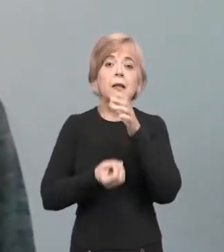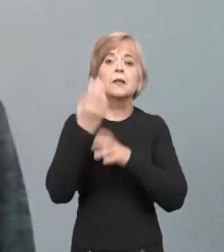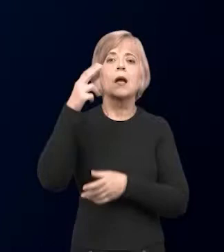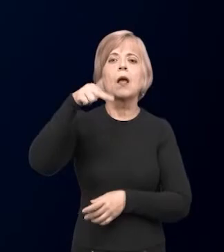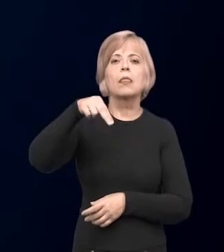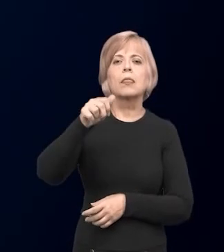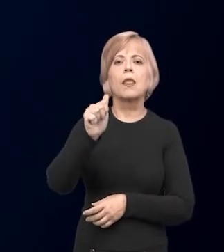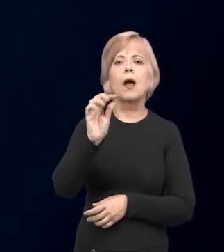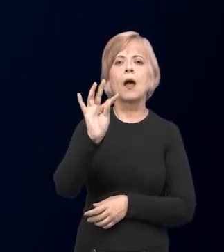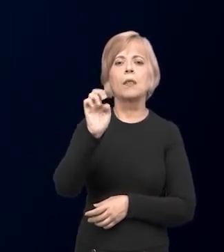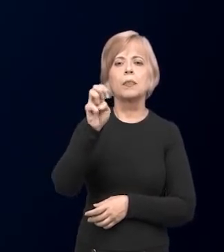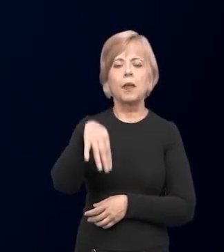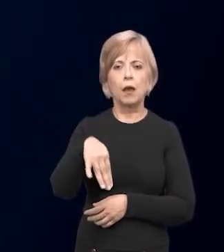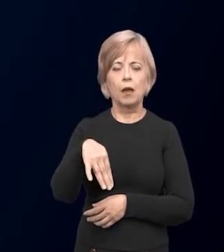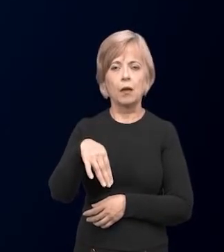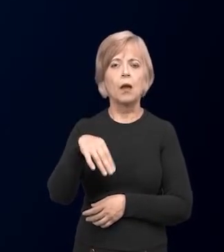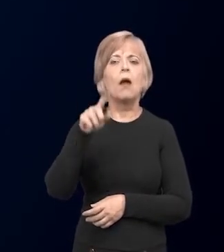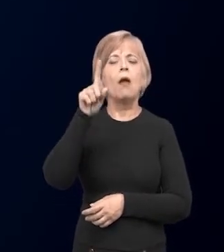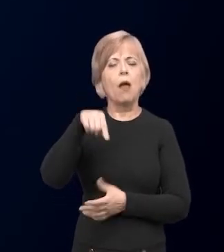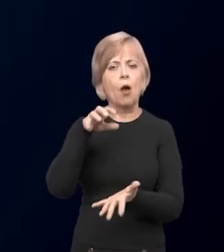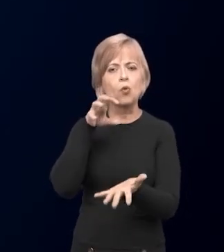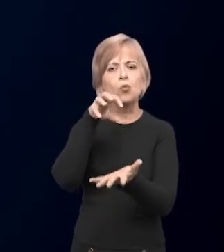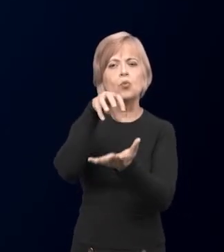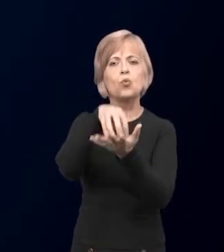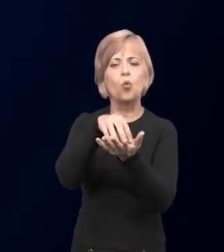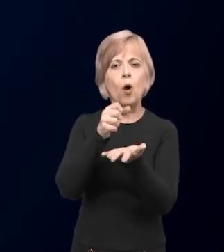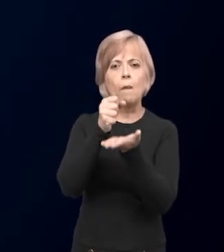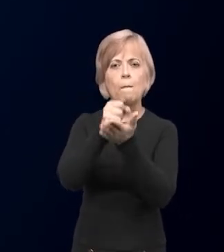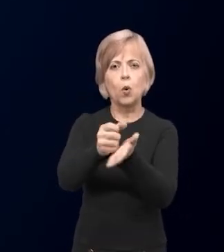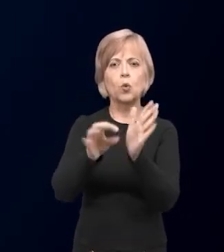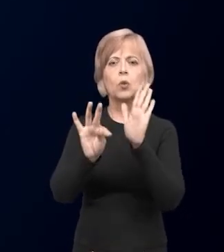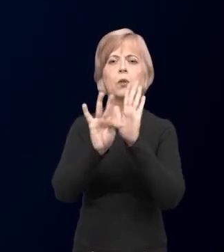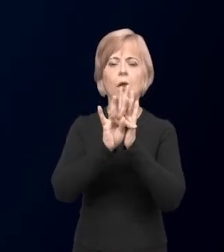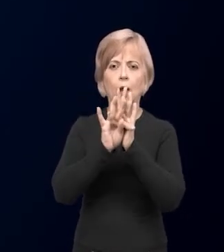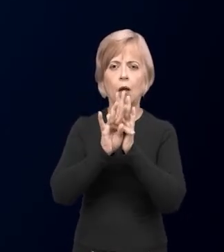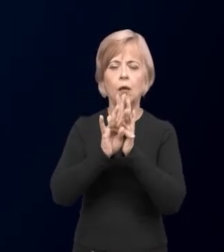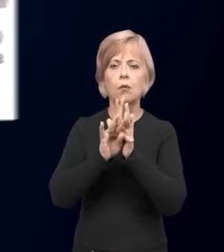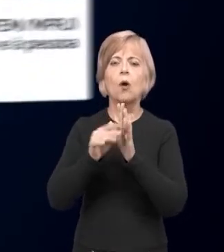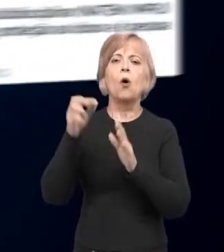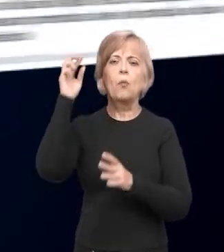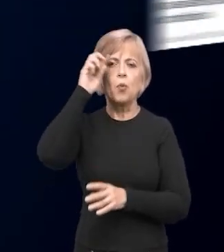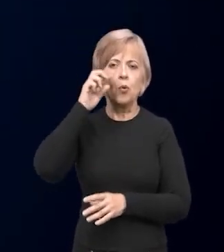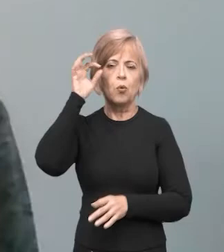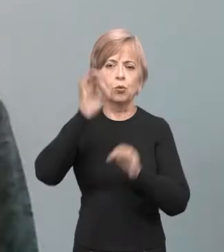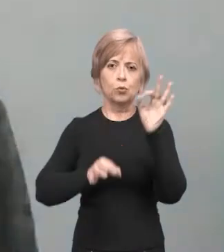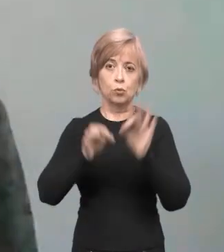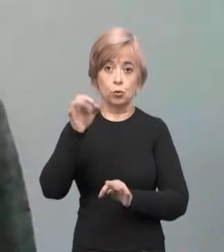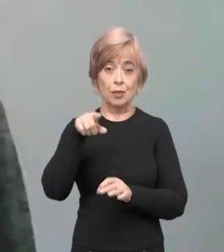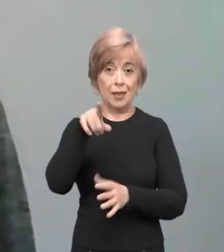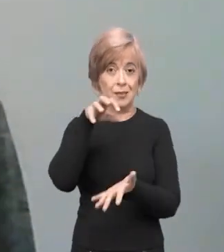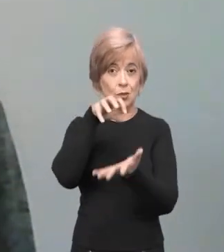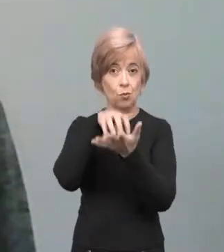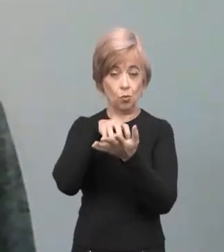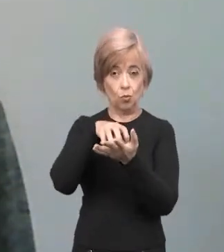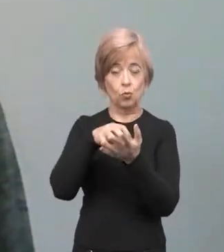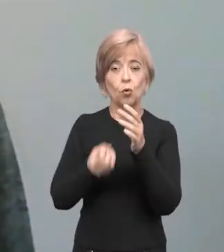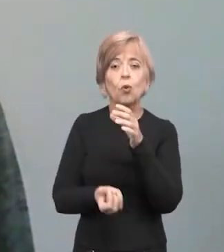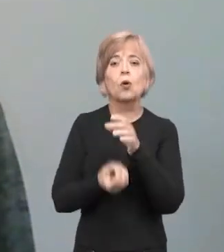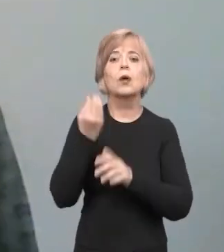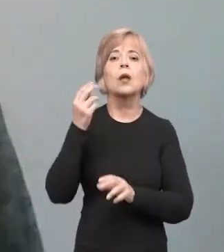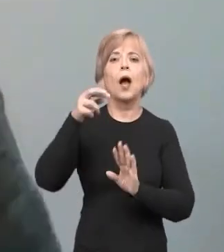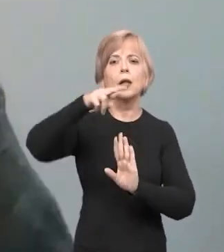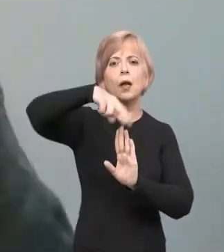do NATEM, que é o Núcleo de Apoio Técnico aos Promotores de Justiça. Esse núcleo foi criado através de uma